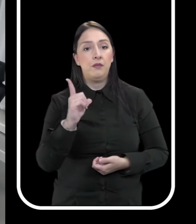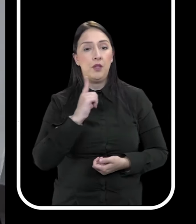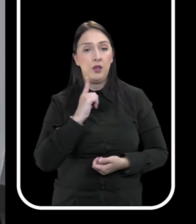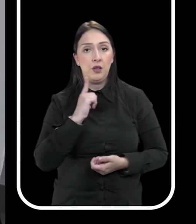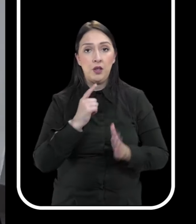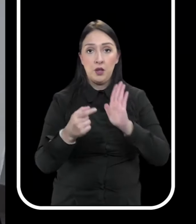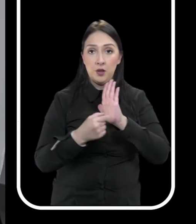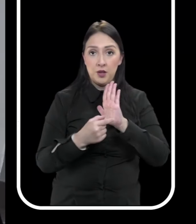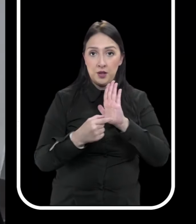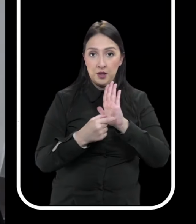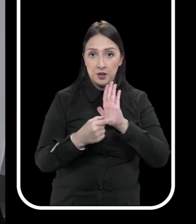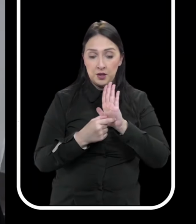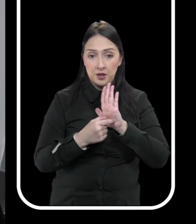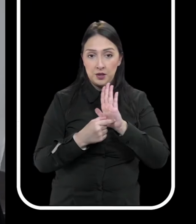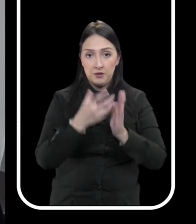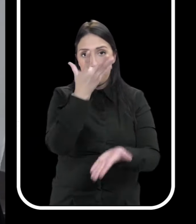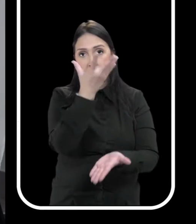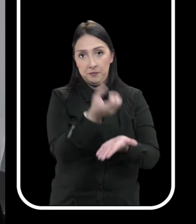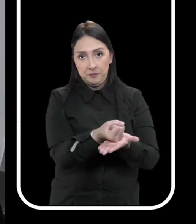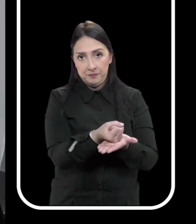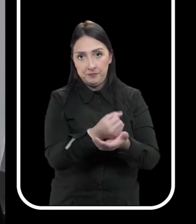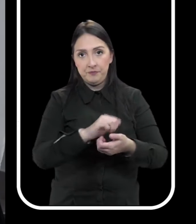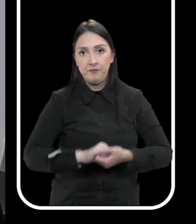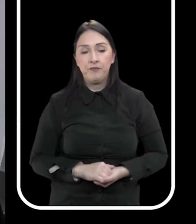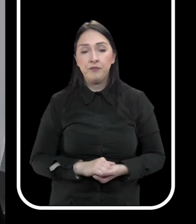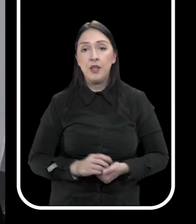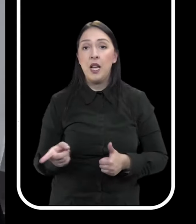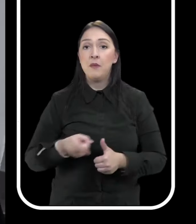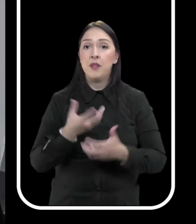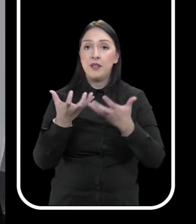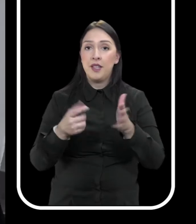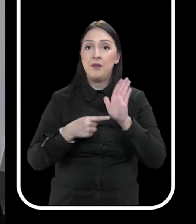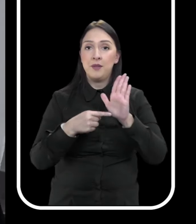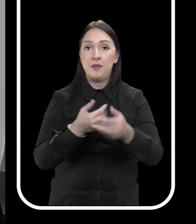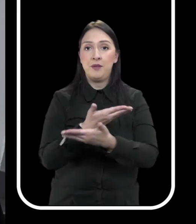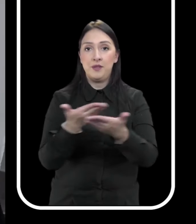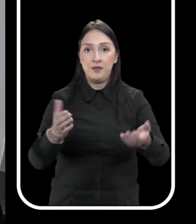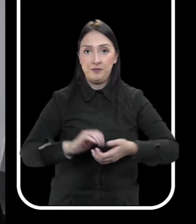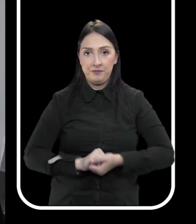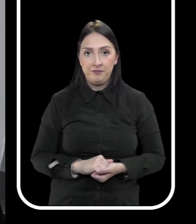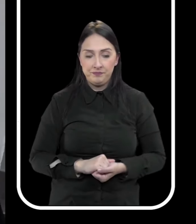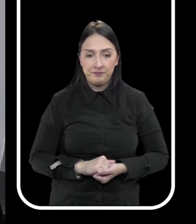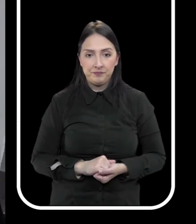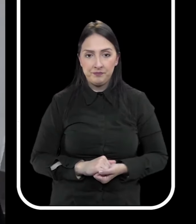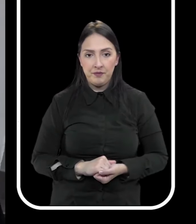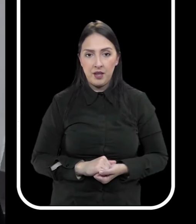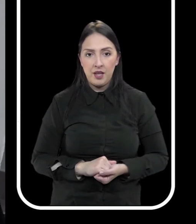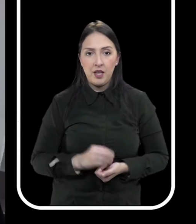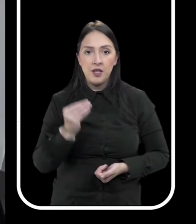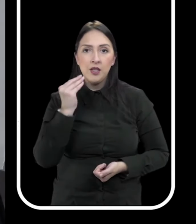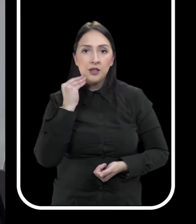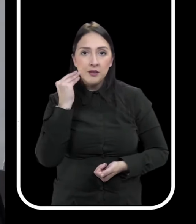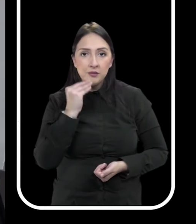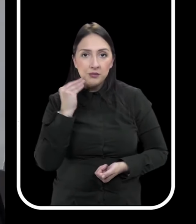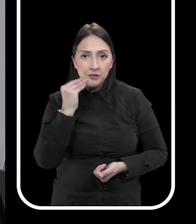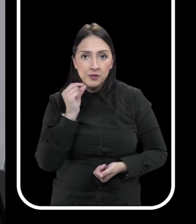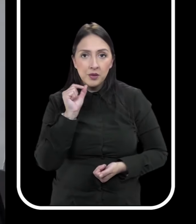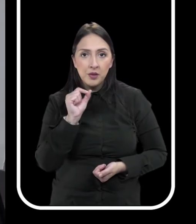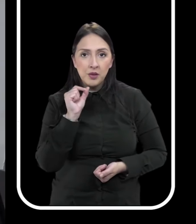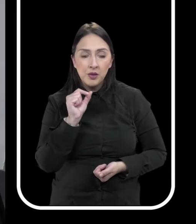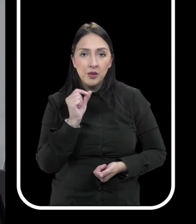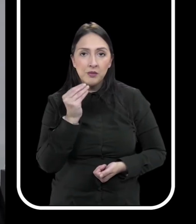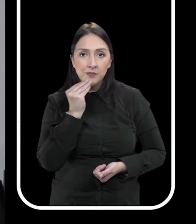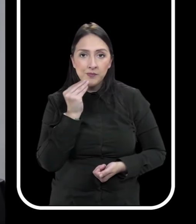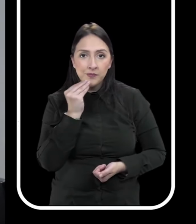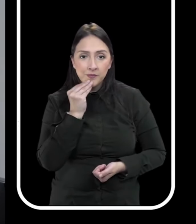Então, nós temos aqui o software instalado. A primeira que eu quero mostrar para vocês é uma simulação,